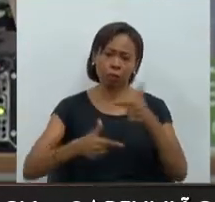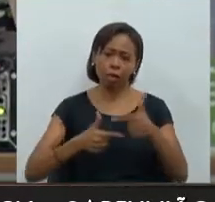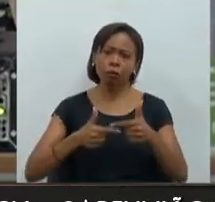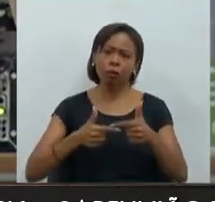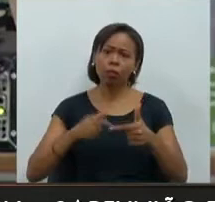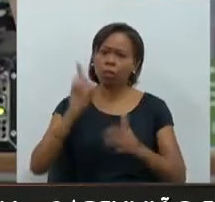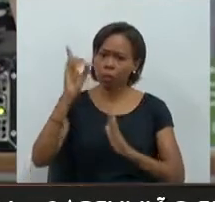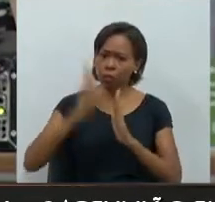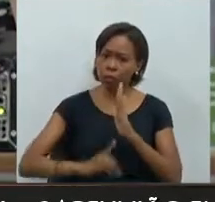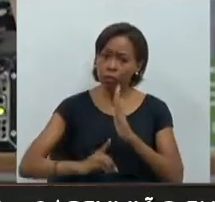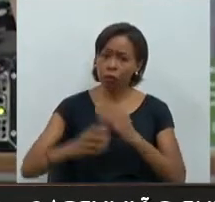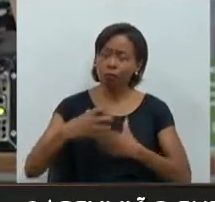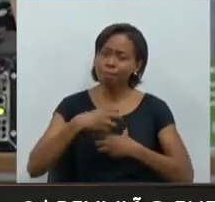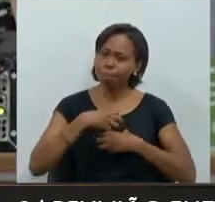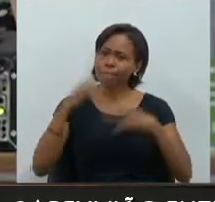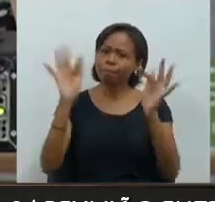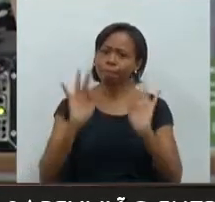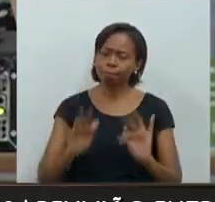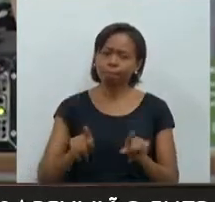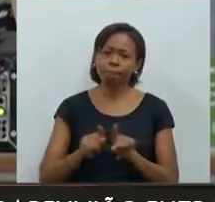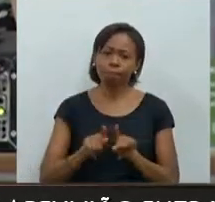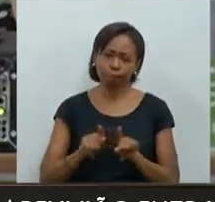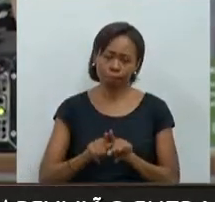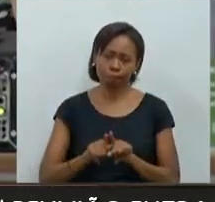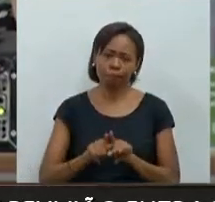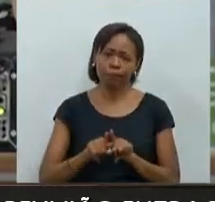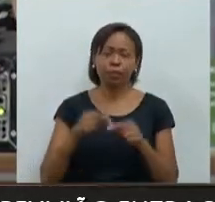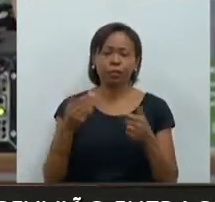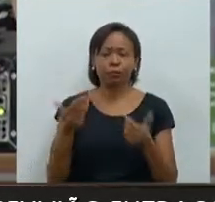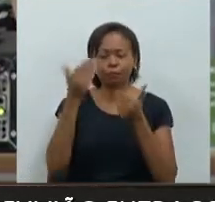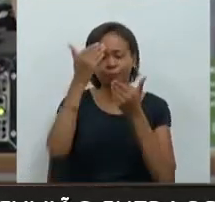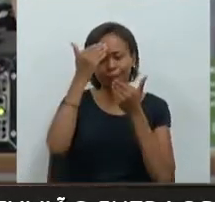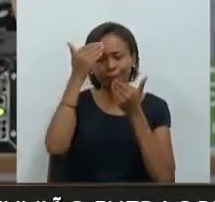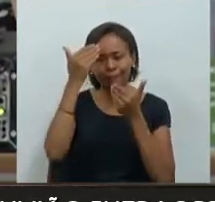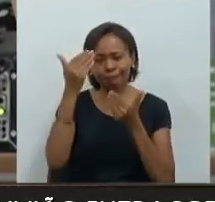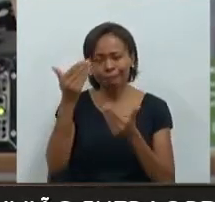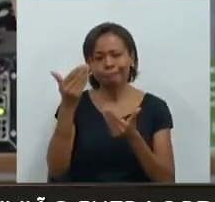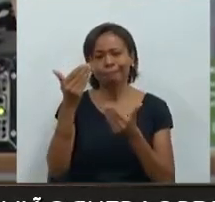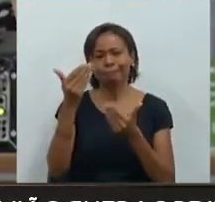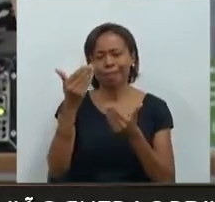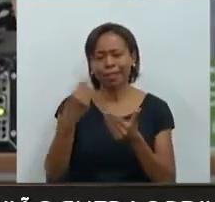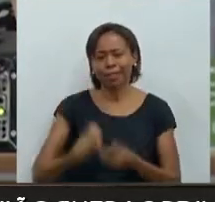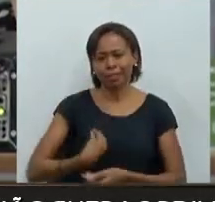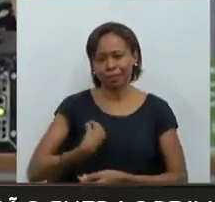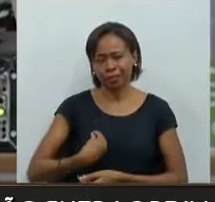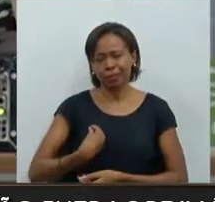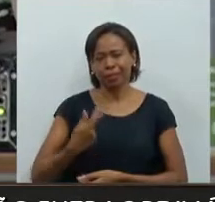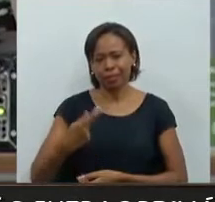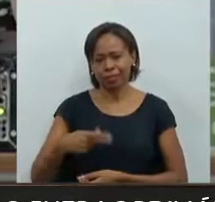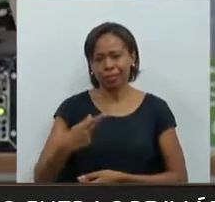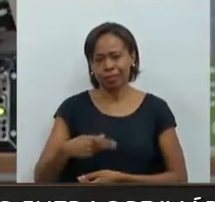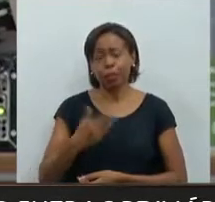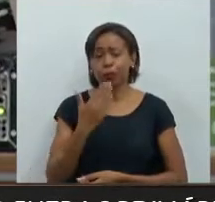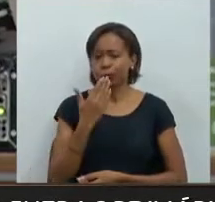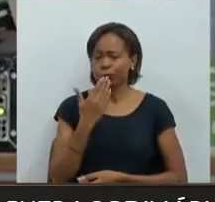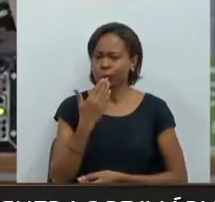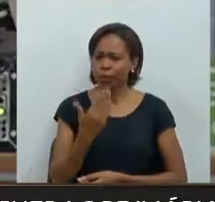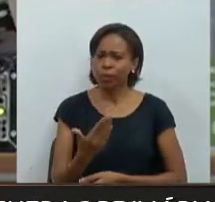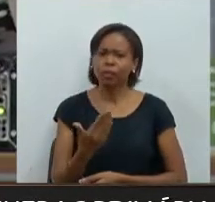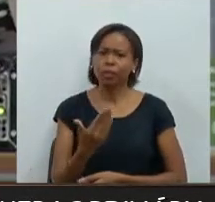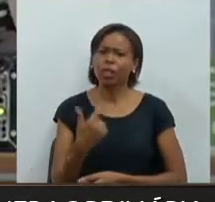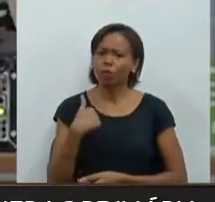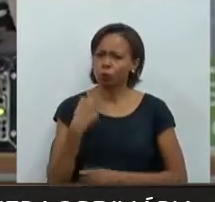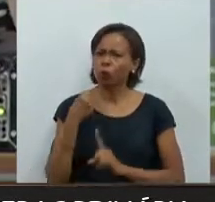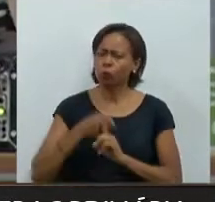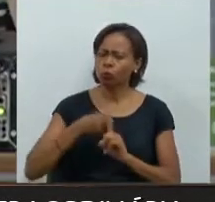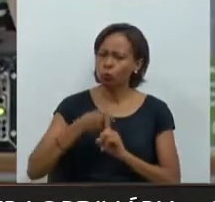felizes. Eles têm direito. Então, eu agradeço muito, muito de estar aqui e peço, sim, vou lutar até o